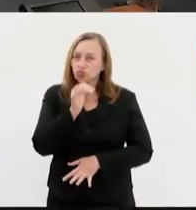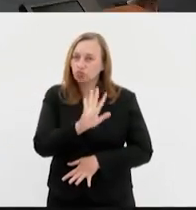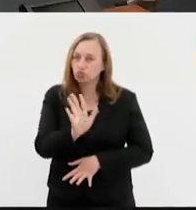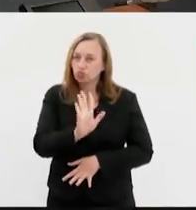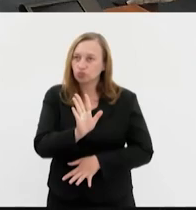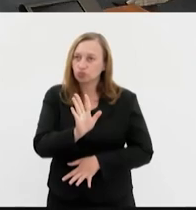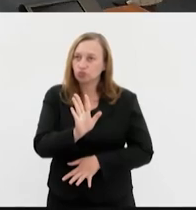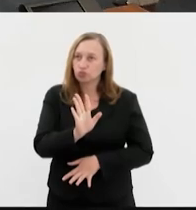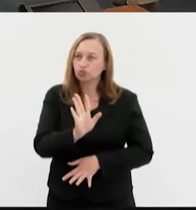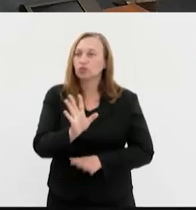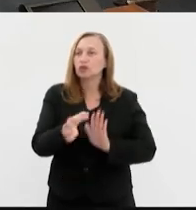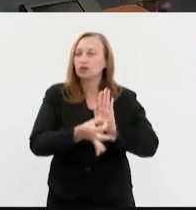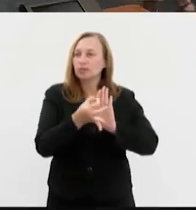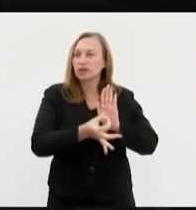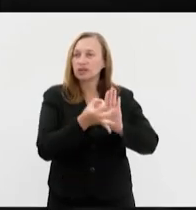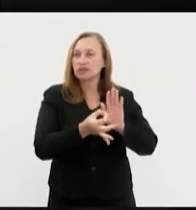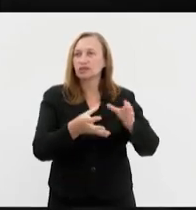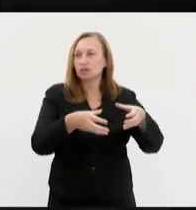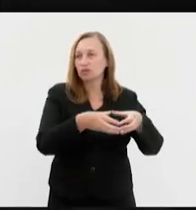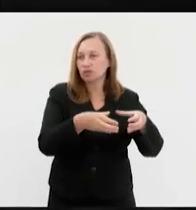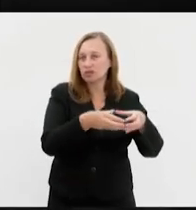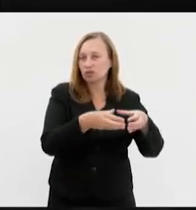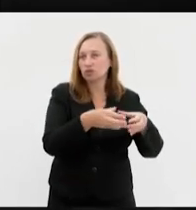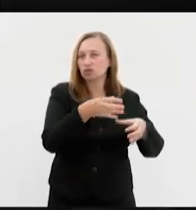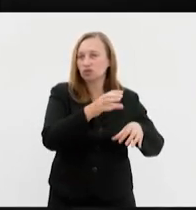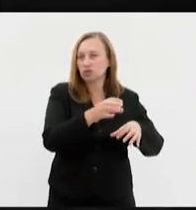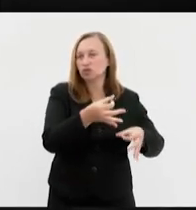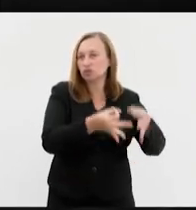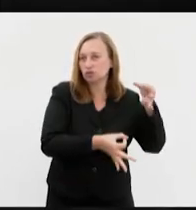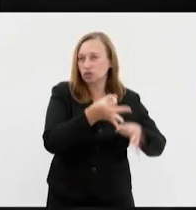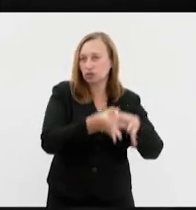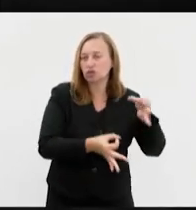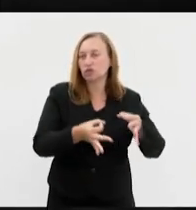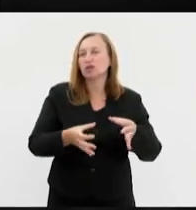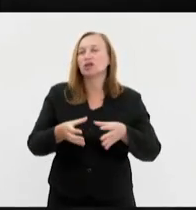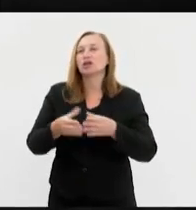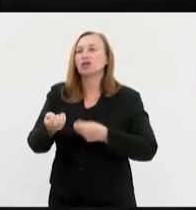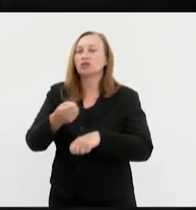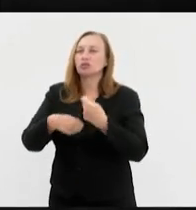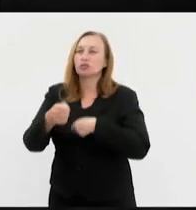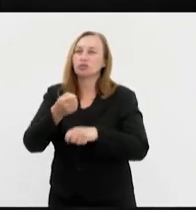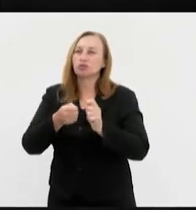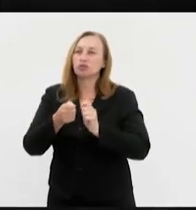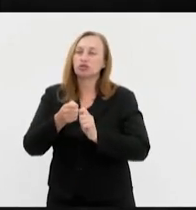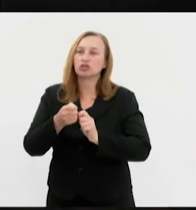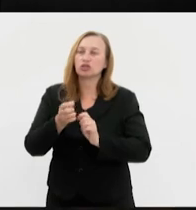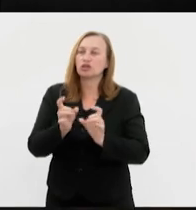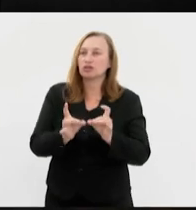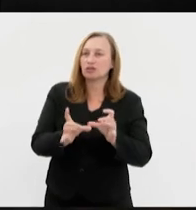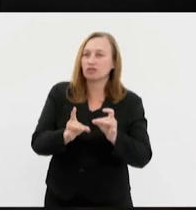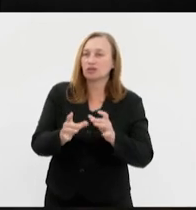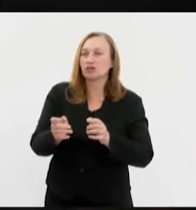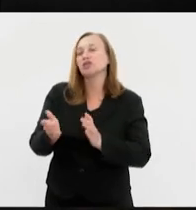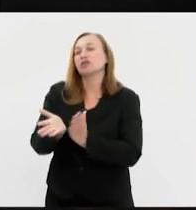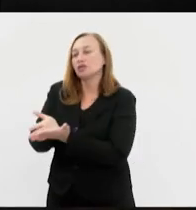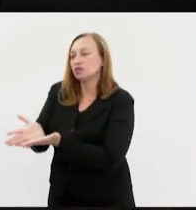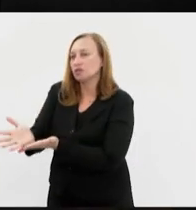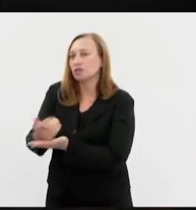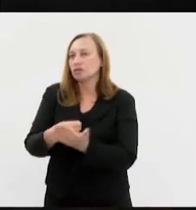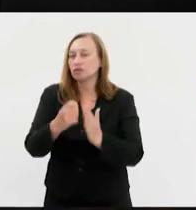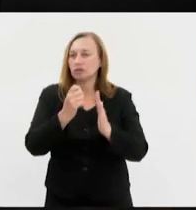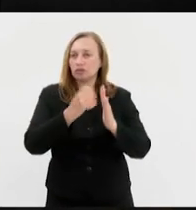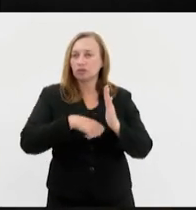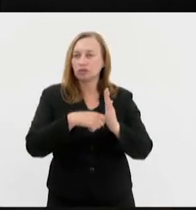Pareceres. Que... Pendendo de pareceres das comissões Constituição e Justiça, Economia, Indústria e Comércio, Tributação, Controle da Arrecadação Estadual